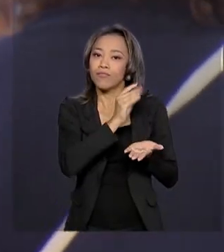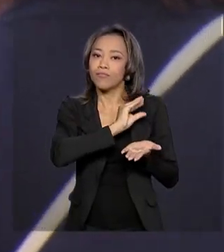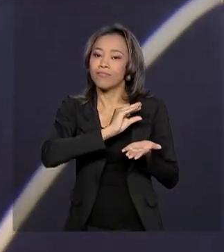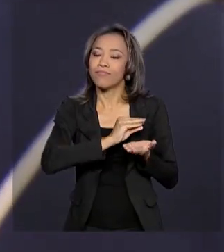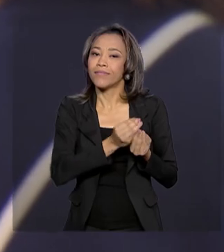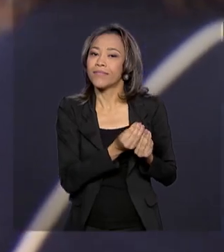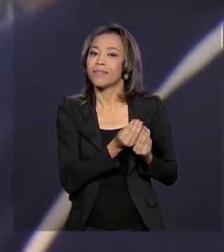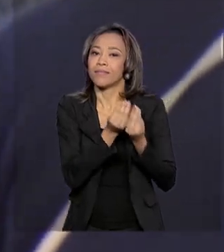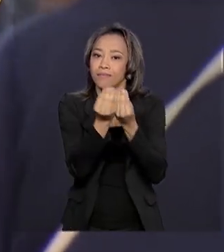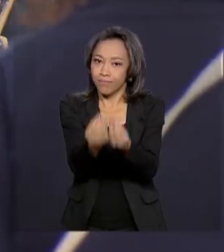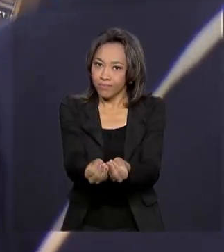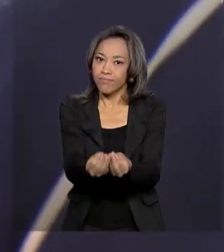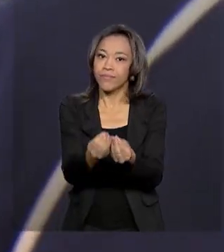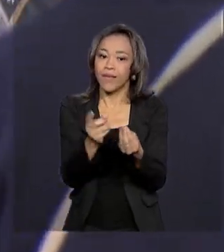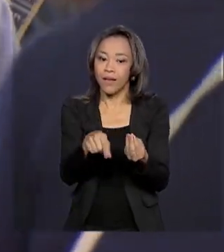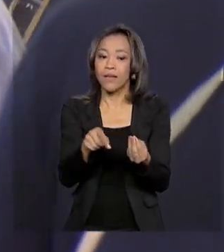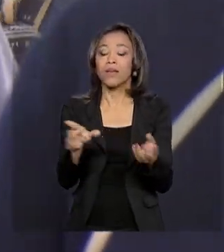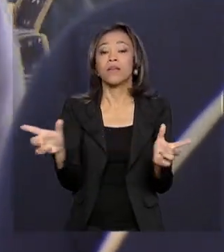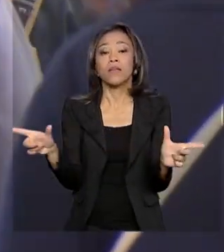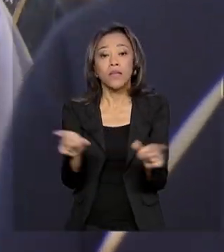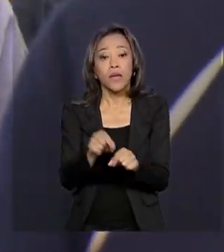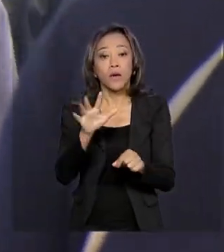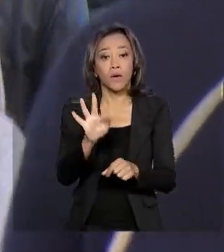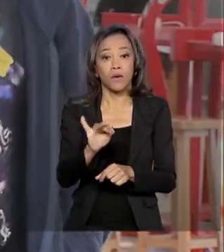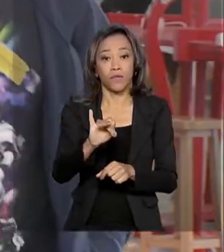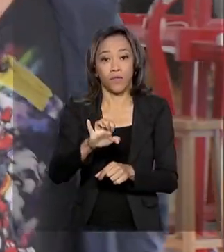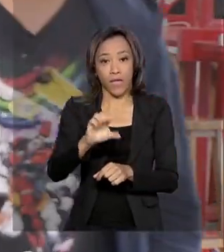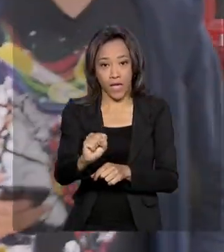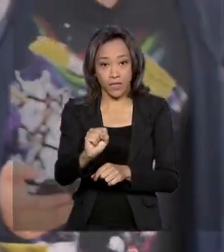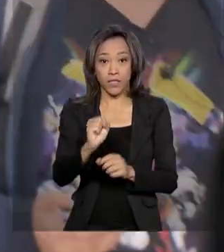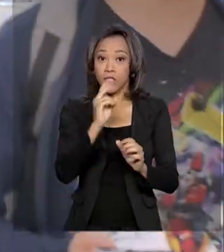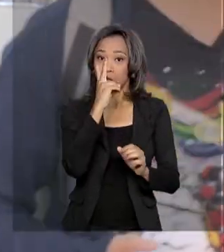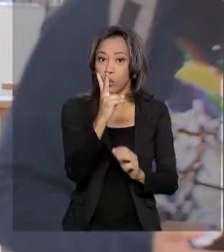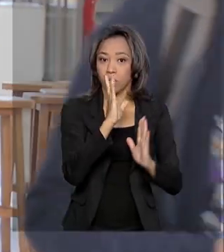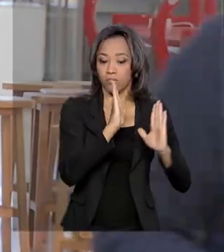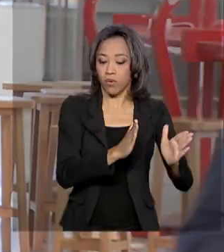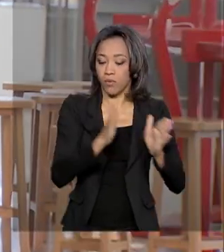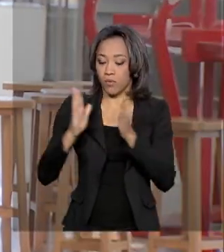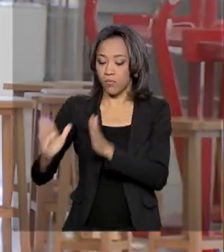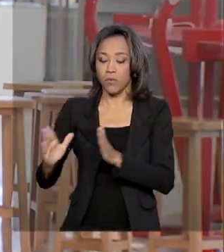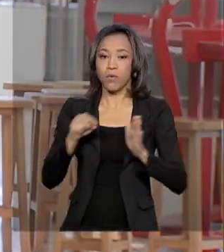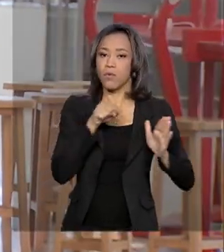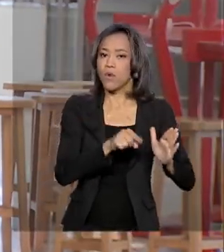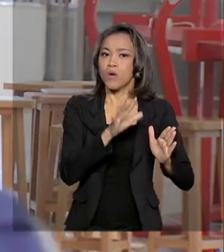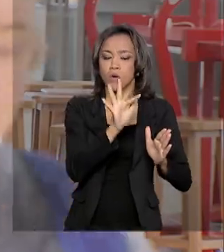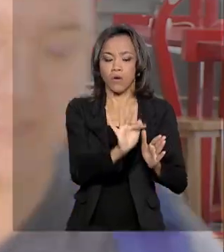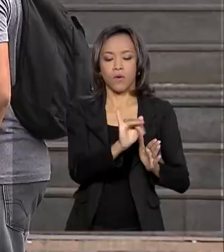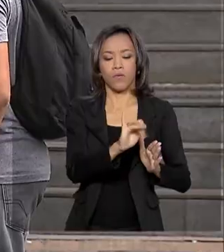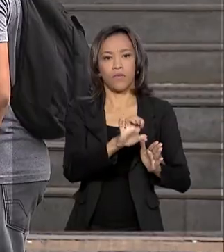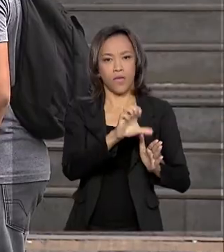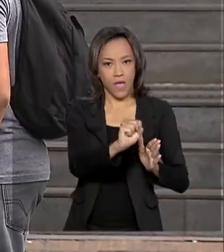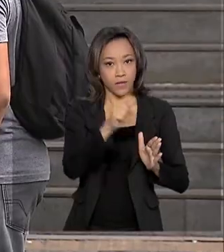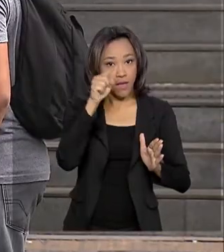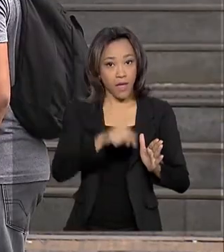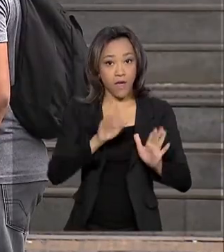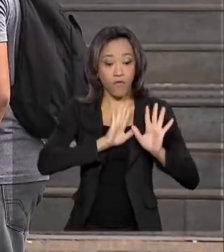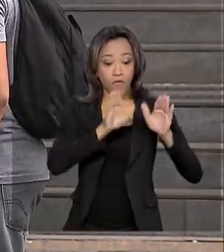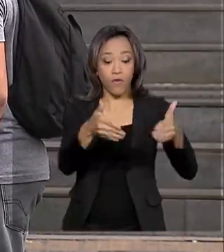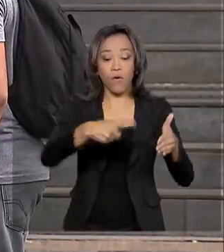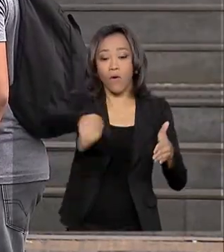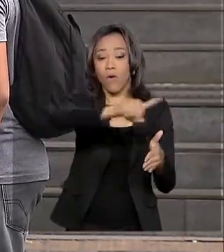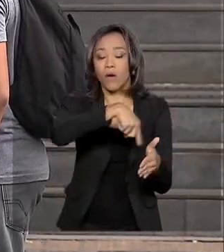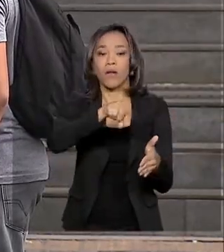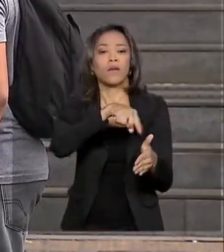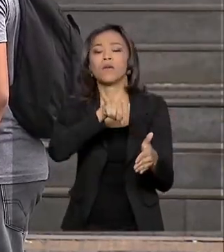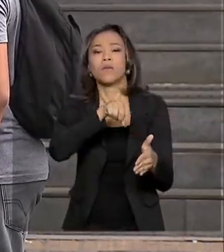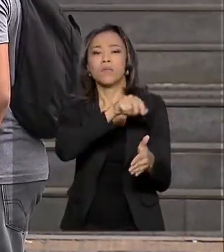de instituições particulares de ensino superior é dividido em duas modalidades. O FIES é voltado para os estudantes que têm uma renda